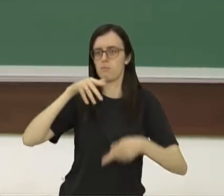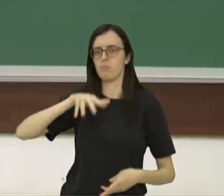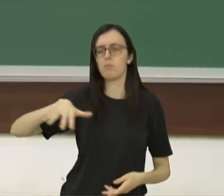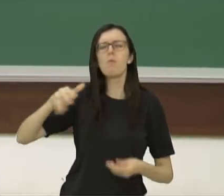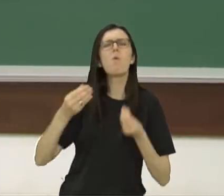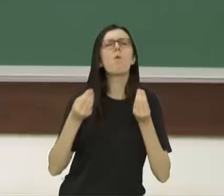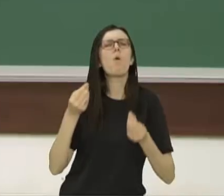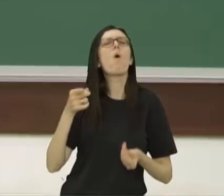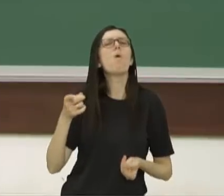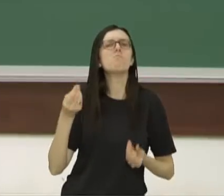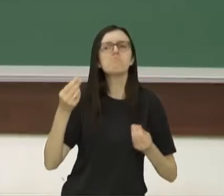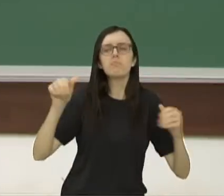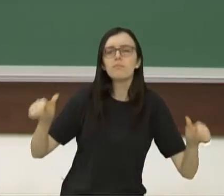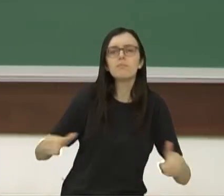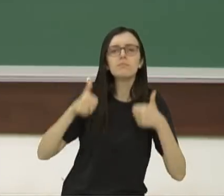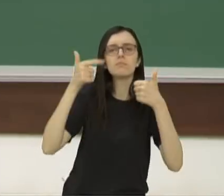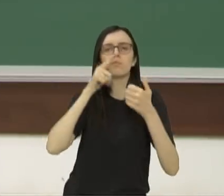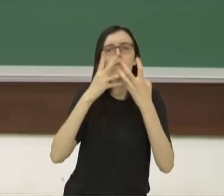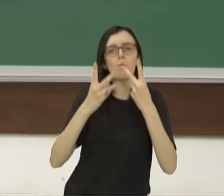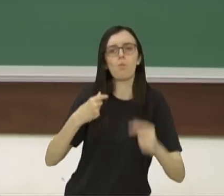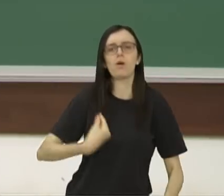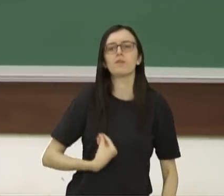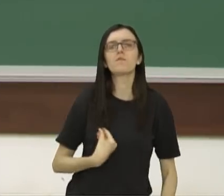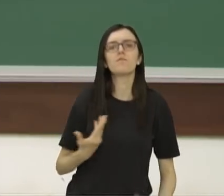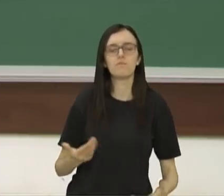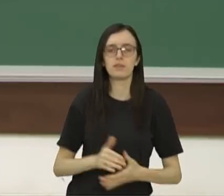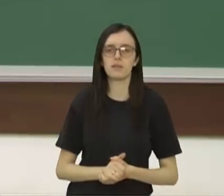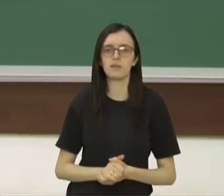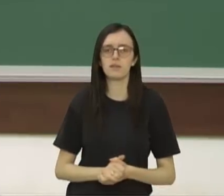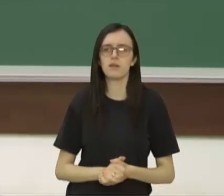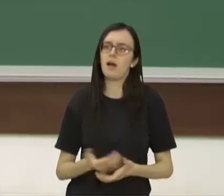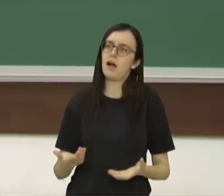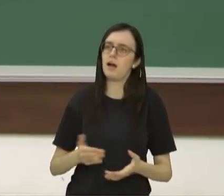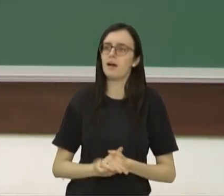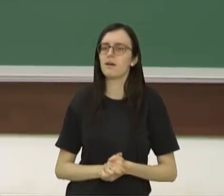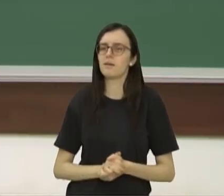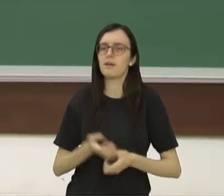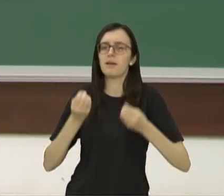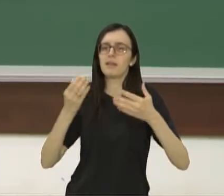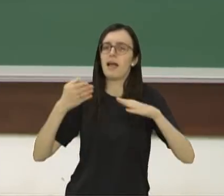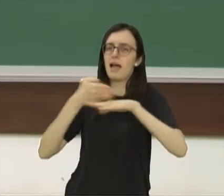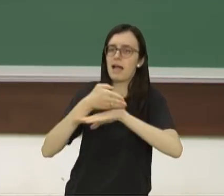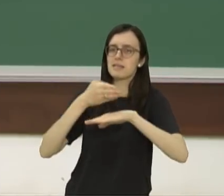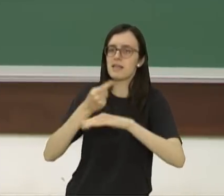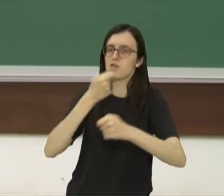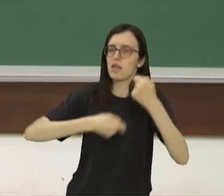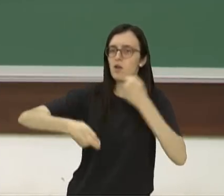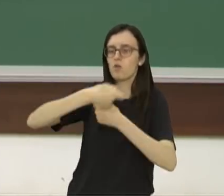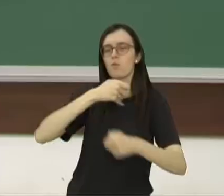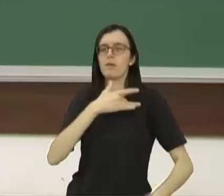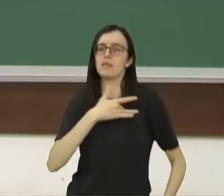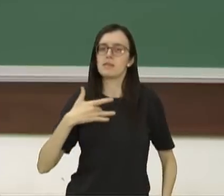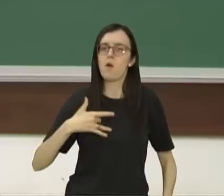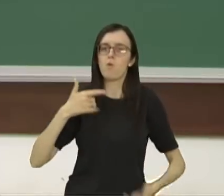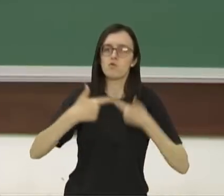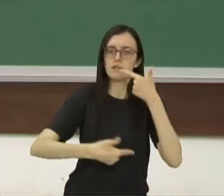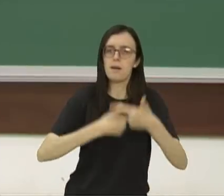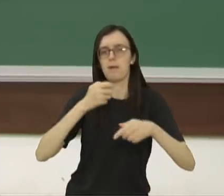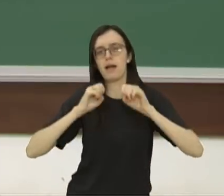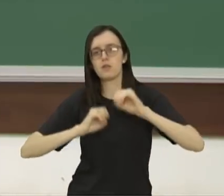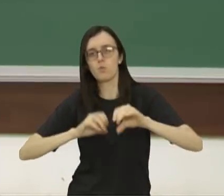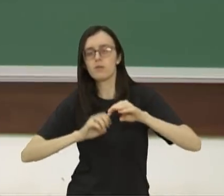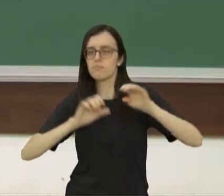Através do que eu vou melhorar essa qualidade de vida da população? Dando acesso a ela à economia, à saúde, ao trabalho, à